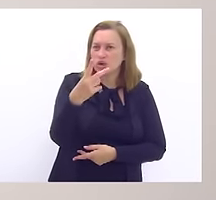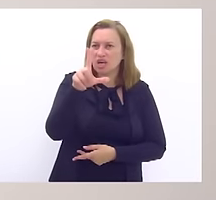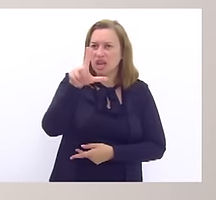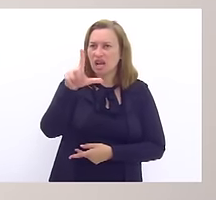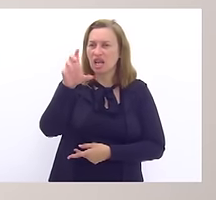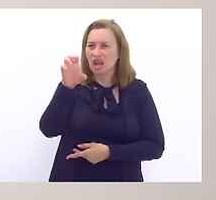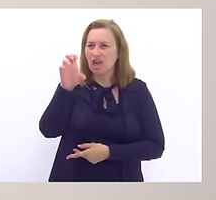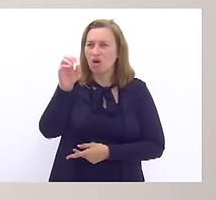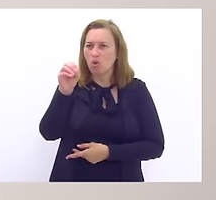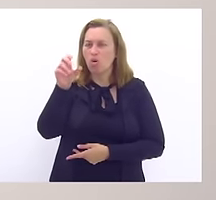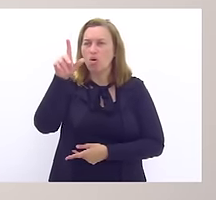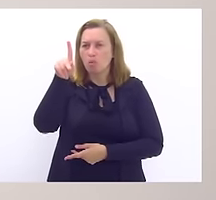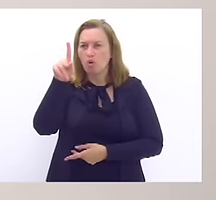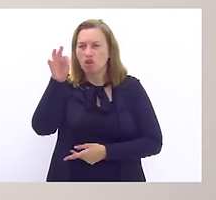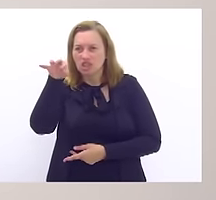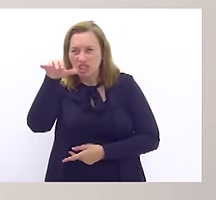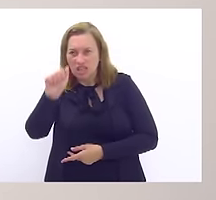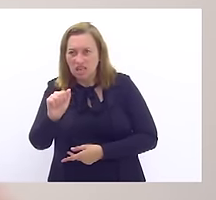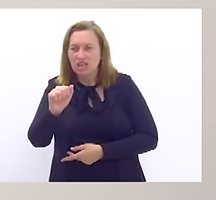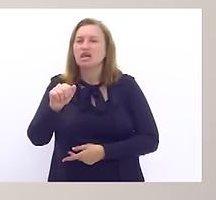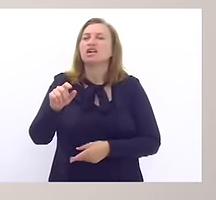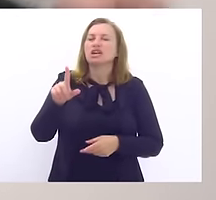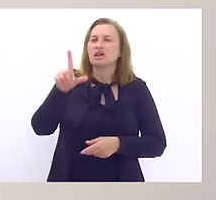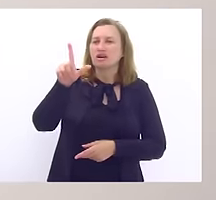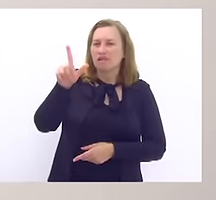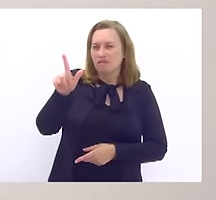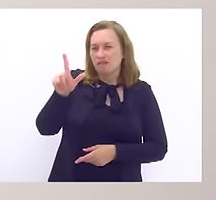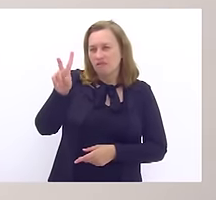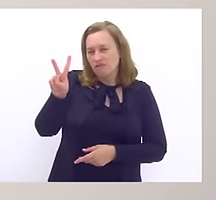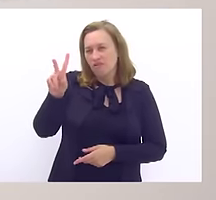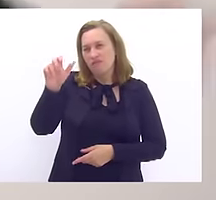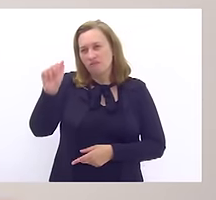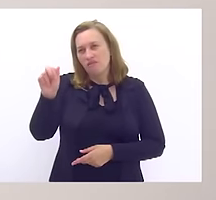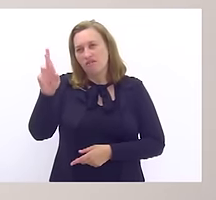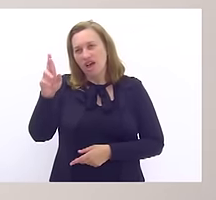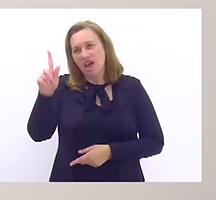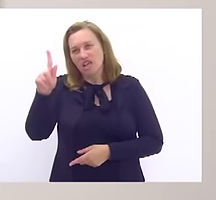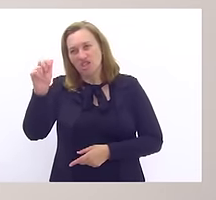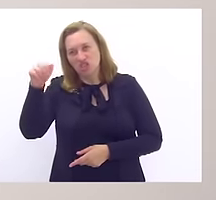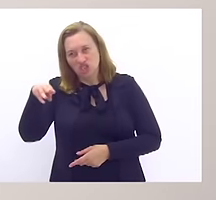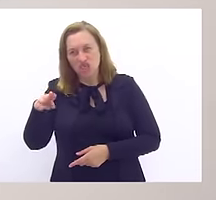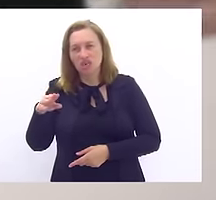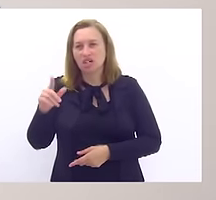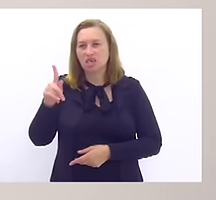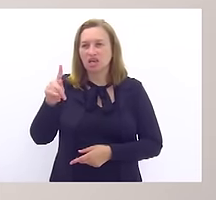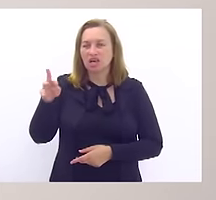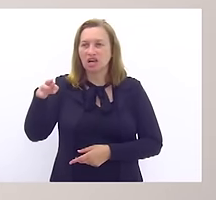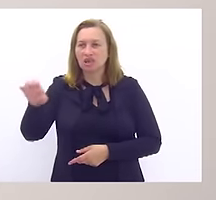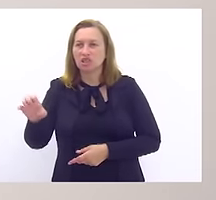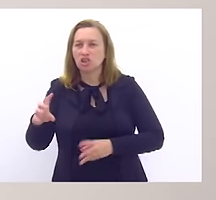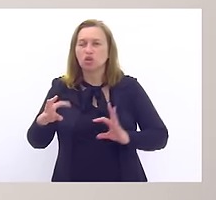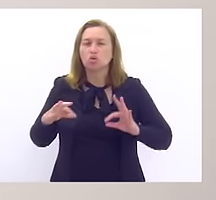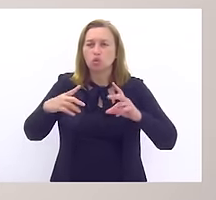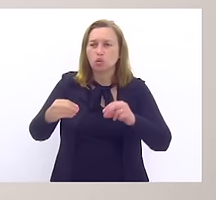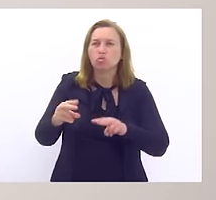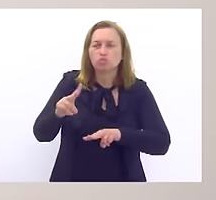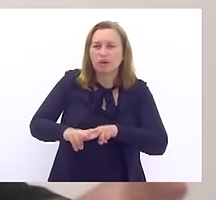90% dos casos dos trabalhadores pô é carro de cachorro quente é carro de toldo é carro de pipoca